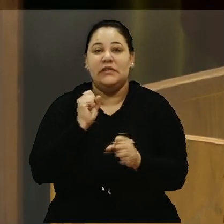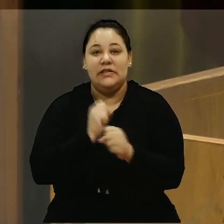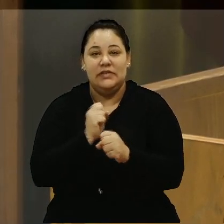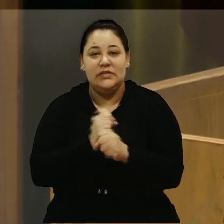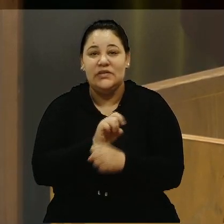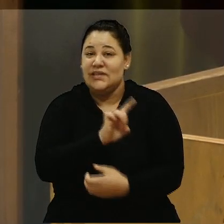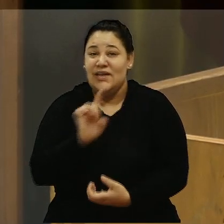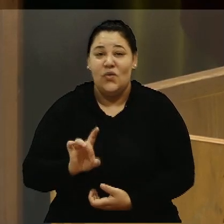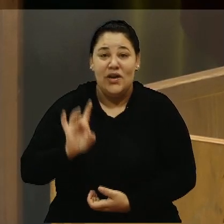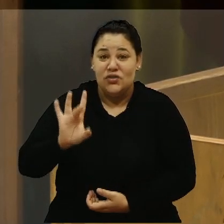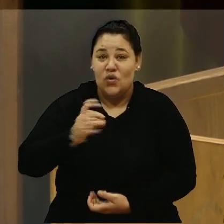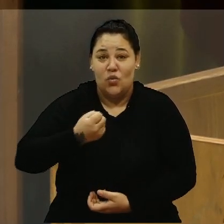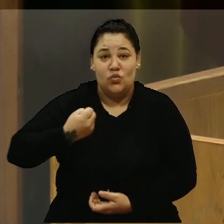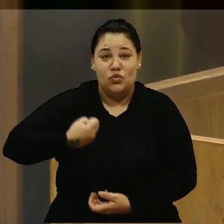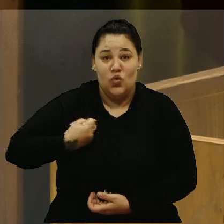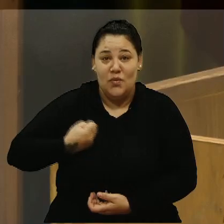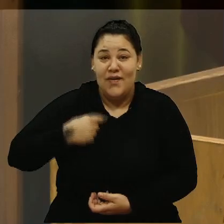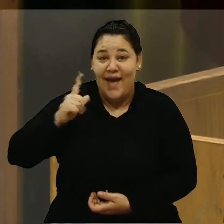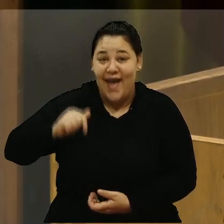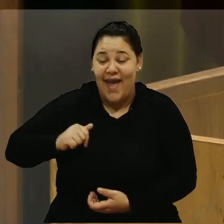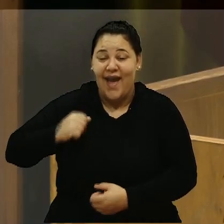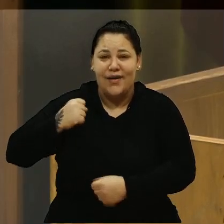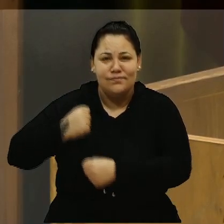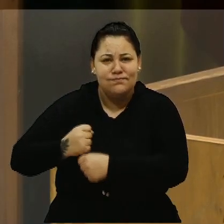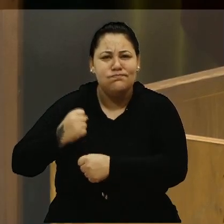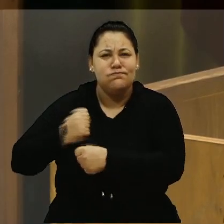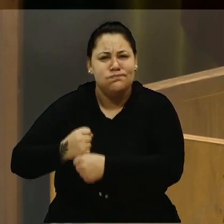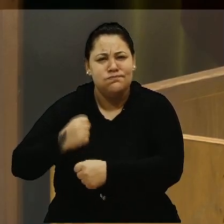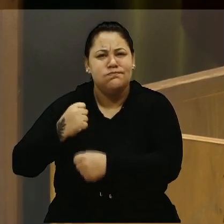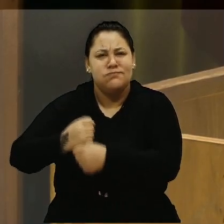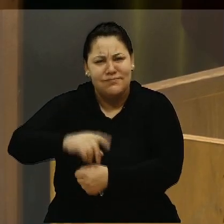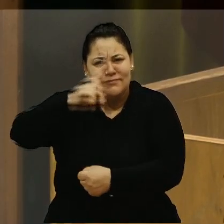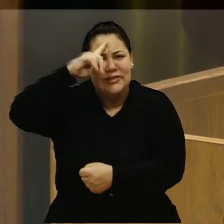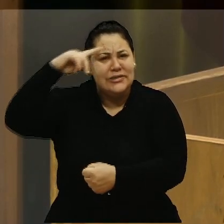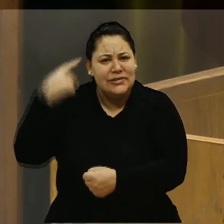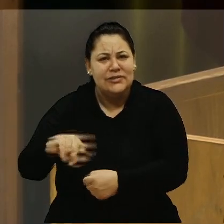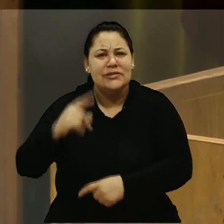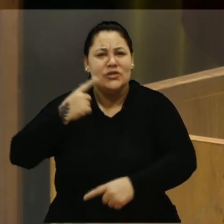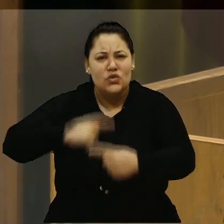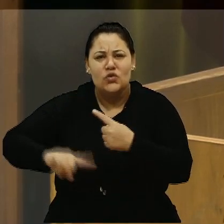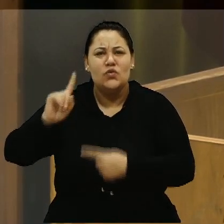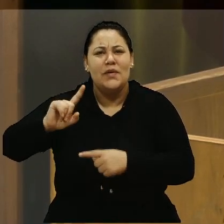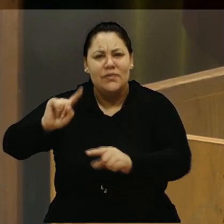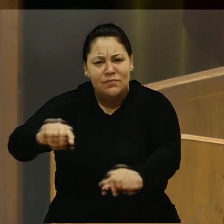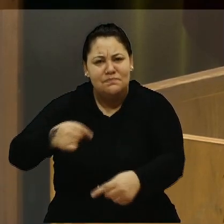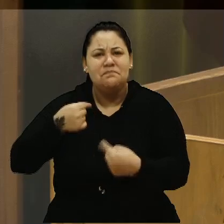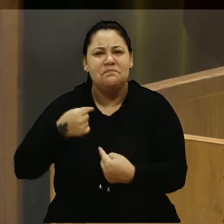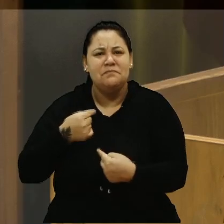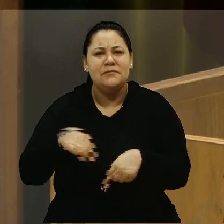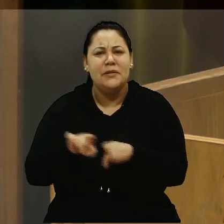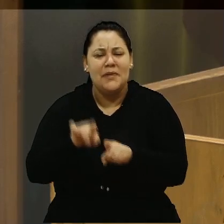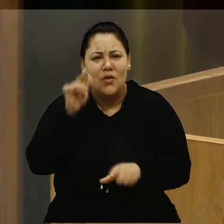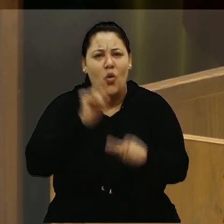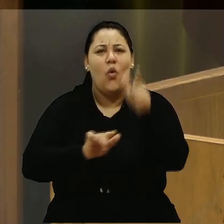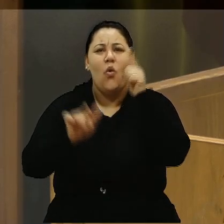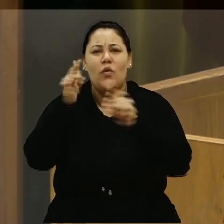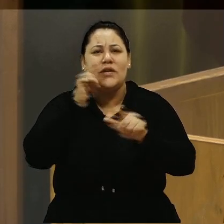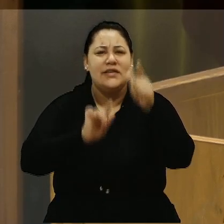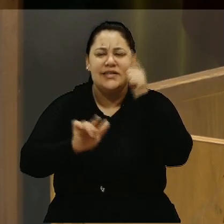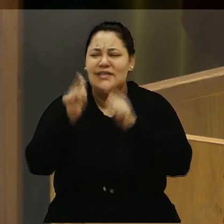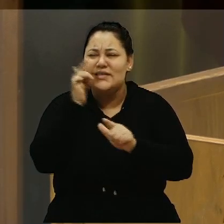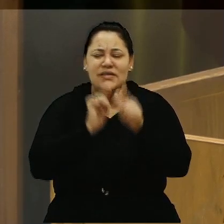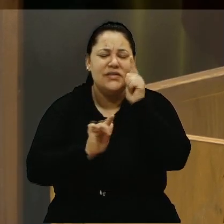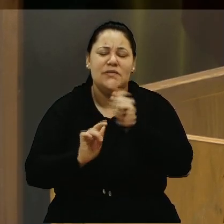são apenas um número, são décadas de trabalho árduo, de superação, de desafios e de conquistas